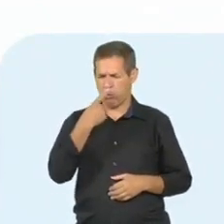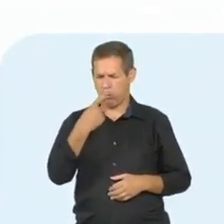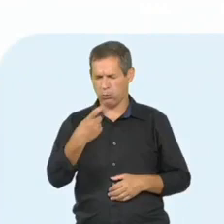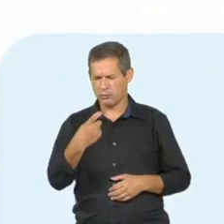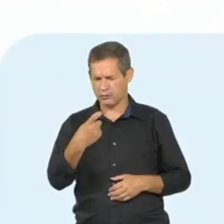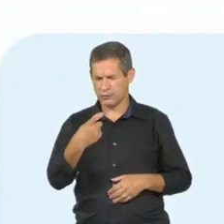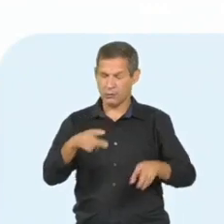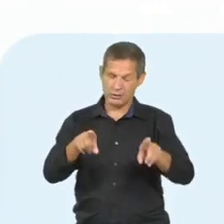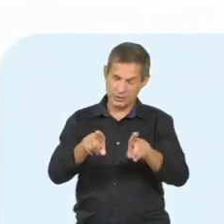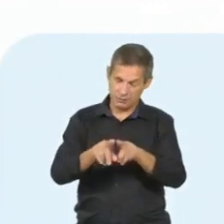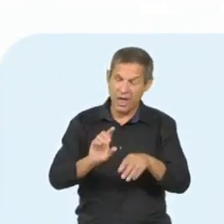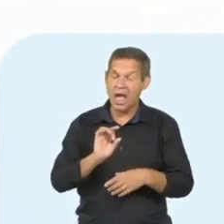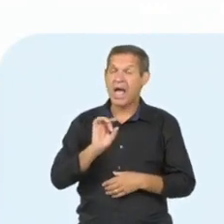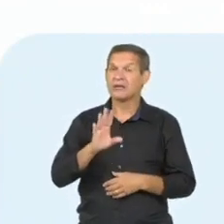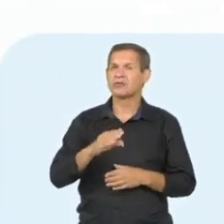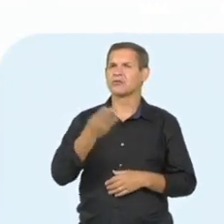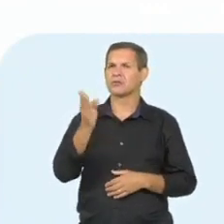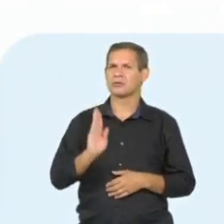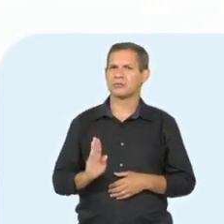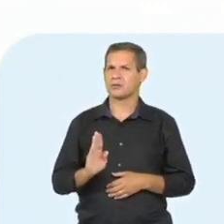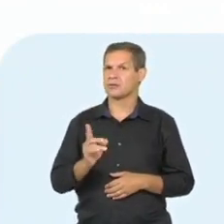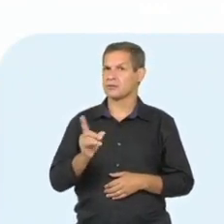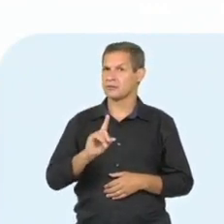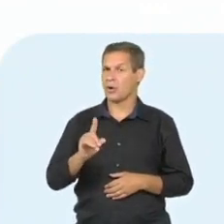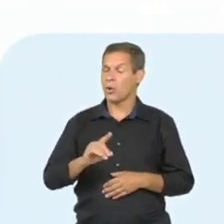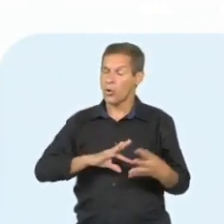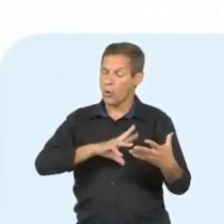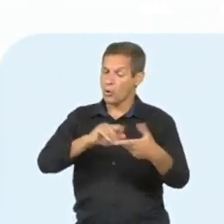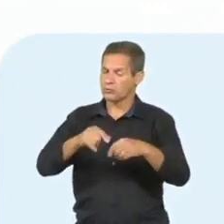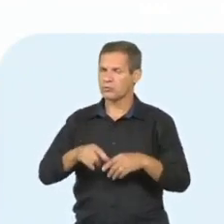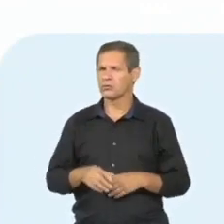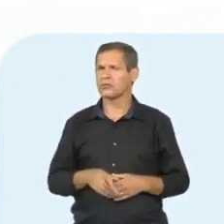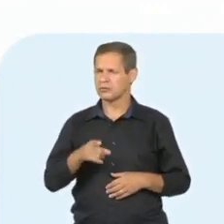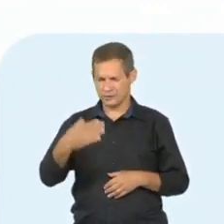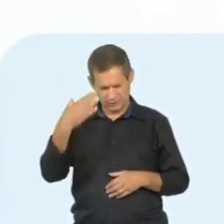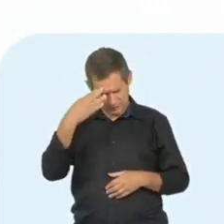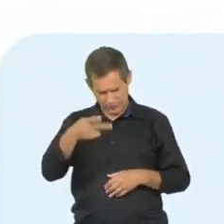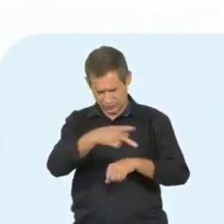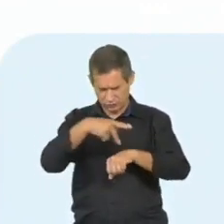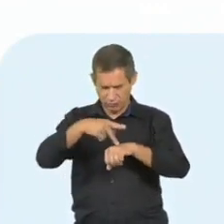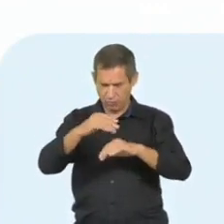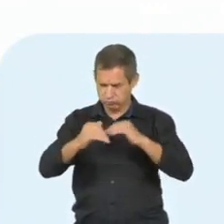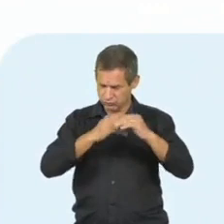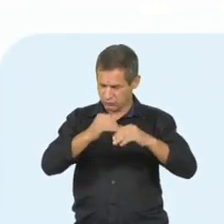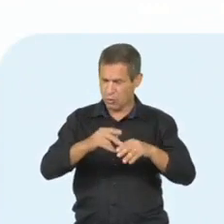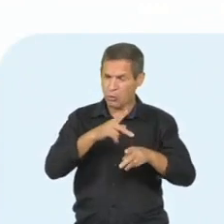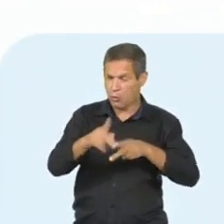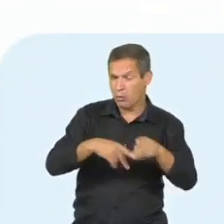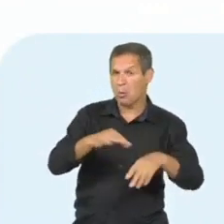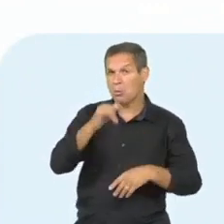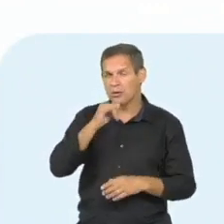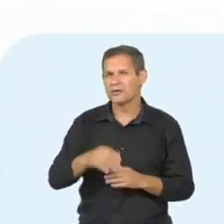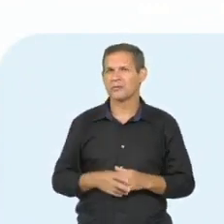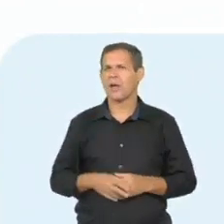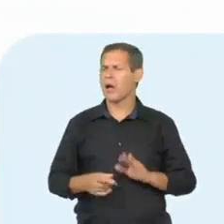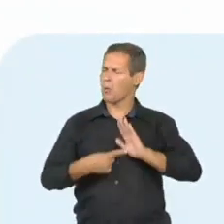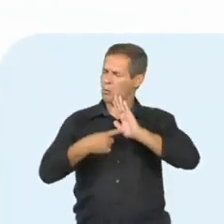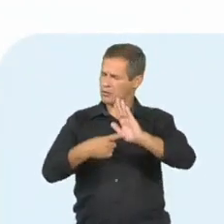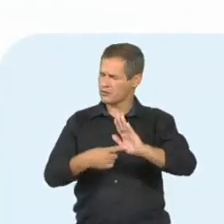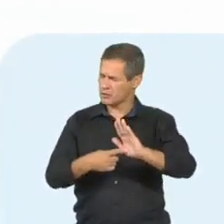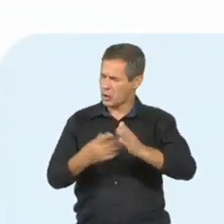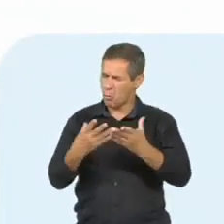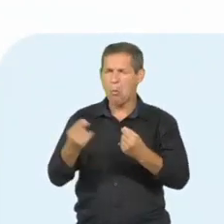poluição. Isso não é só no Brasil, não, no mundo. Você sabe que os países mais populosos, por exemplo, apresentam